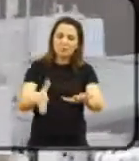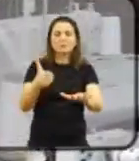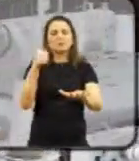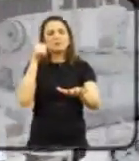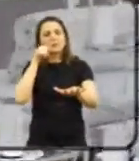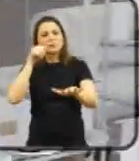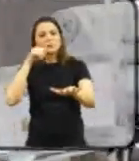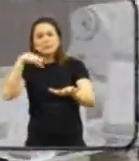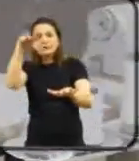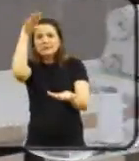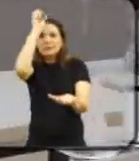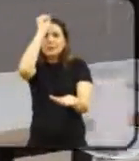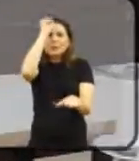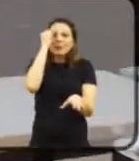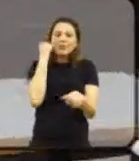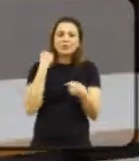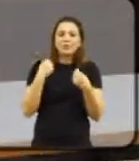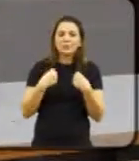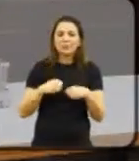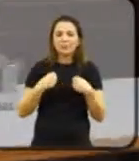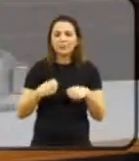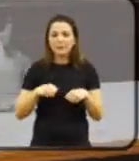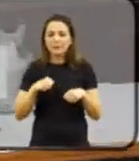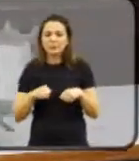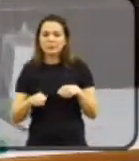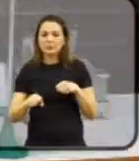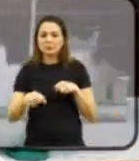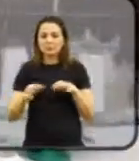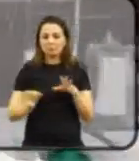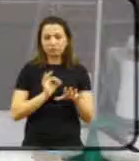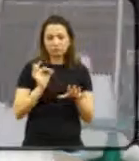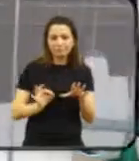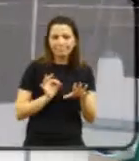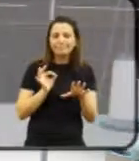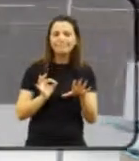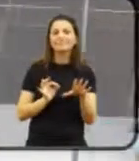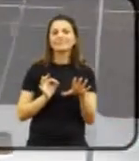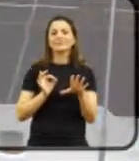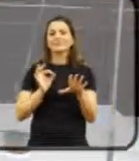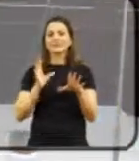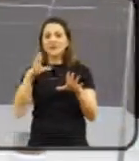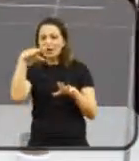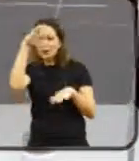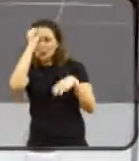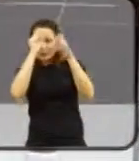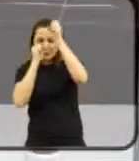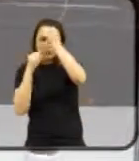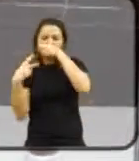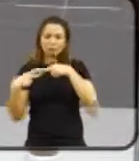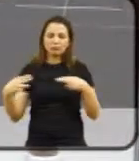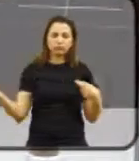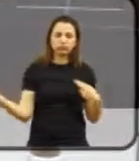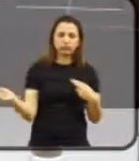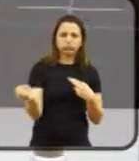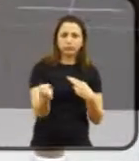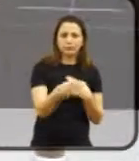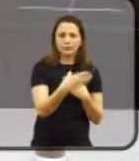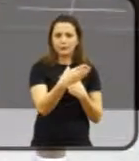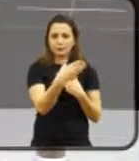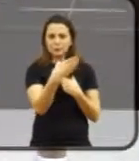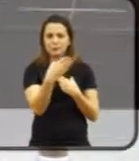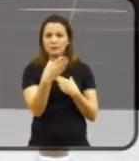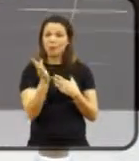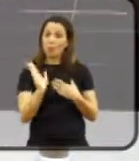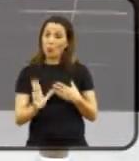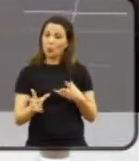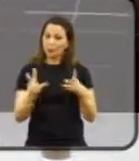vão aprender tudo o que precisam em termos de costura. Vão aprender a fazer coisas novas. E hoje a gente já